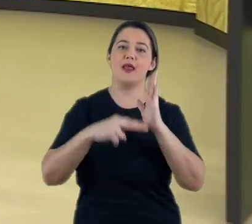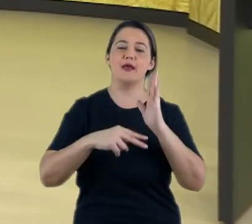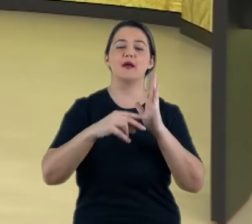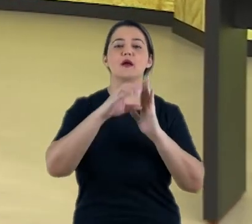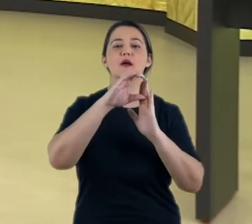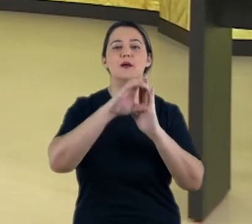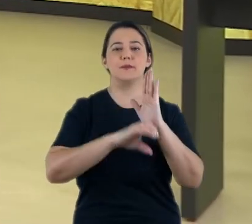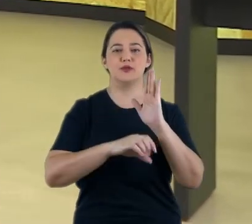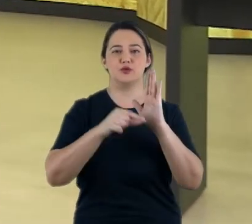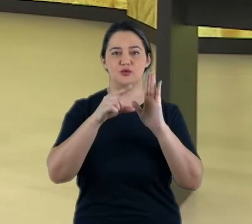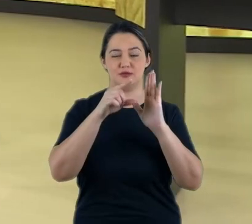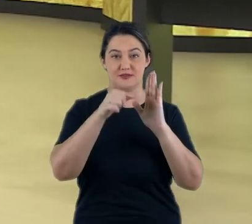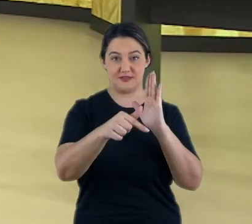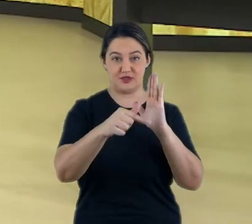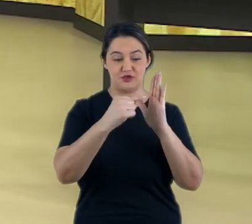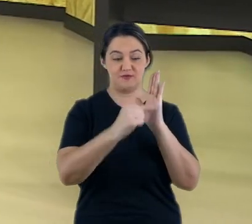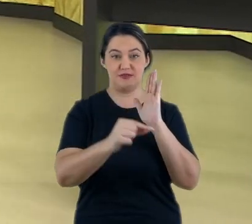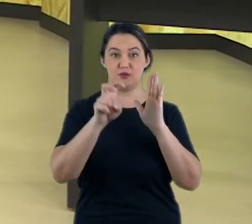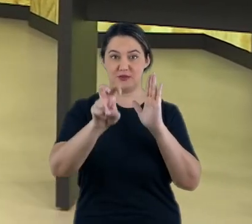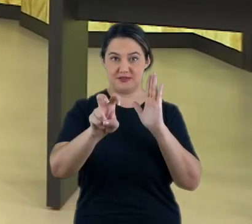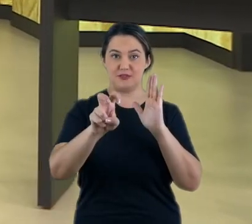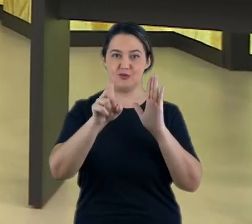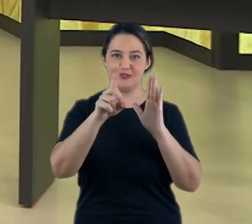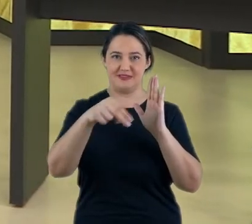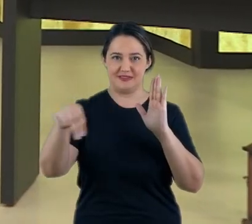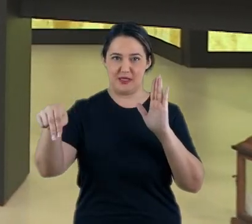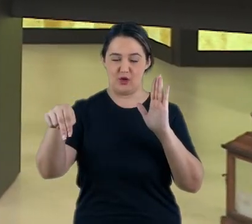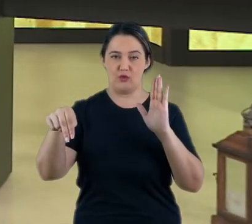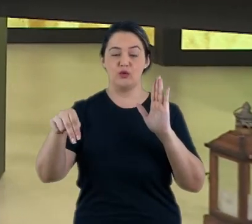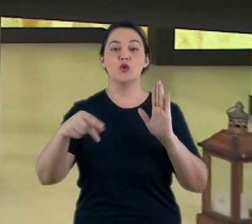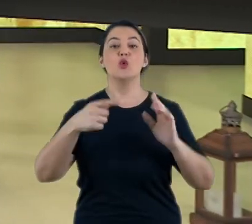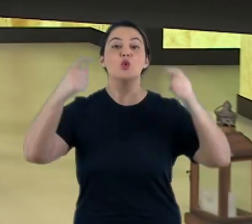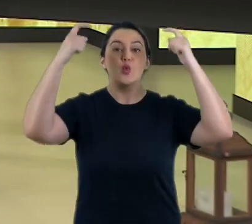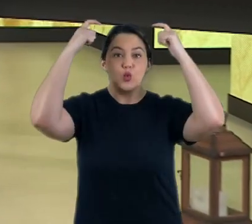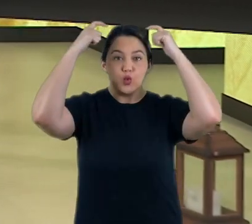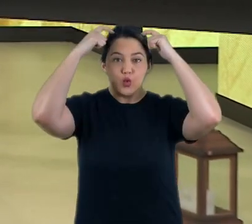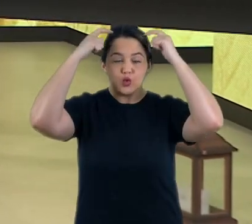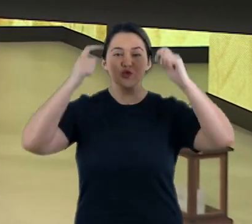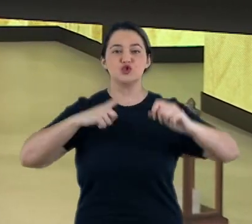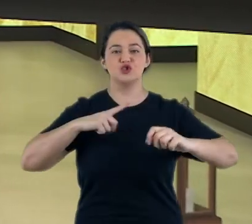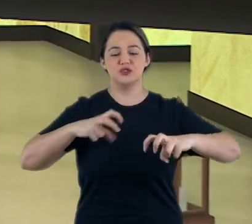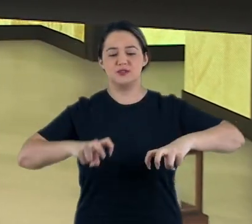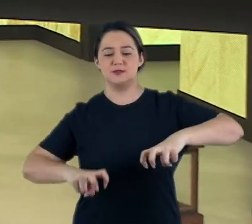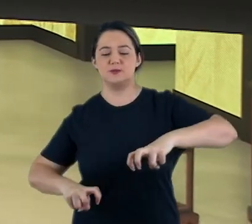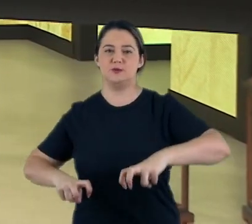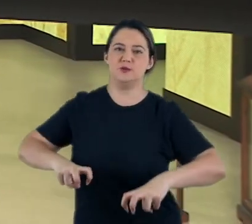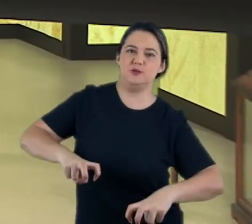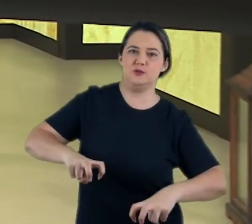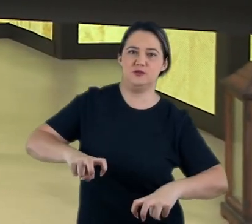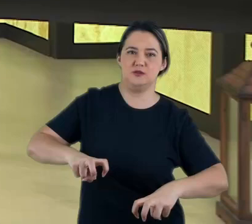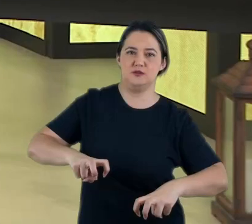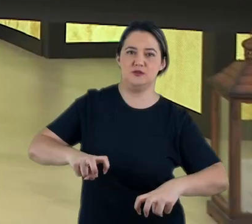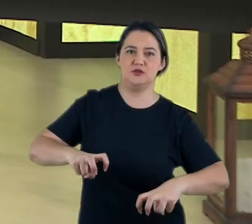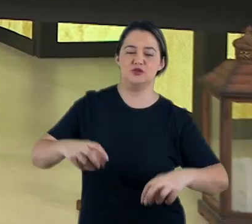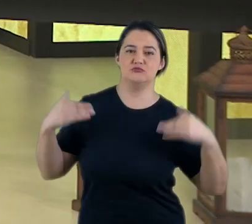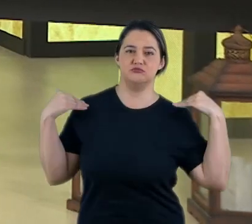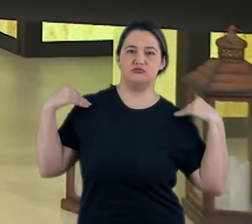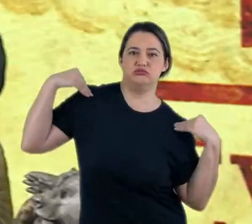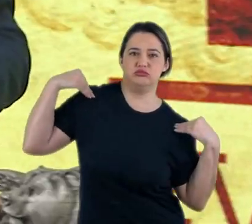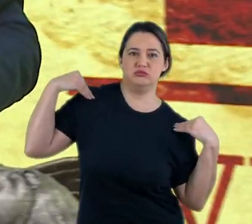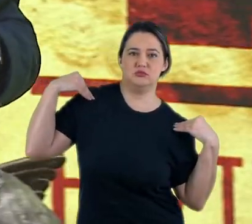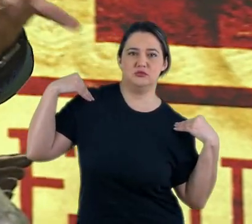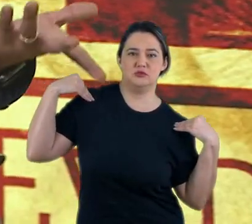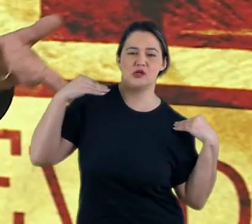Bíblia em Daniel, capítulo 7, versículo 5. Aquele urso, ele era, de certa forma, torto.